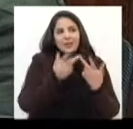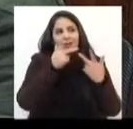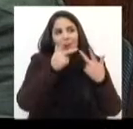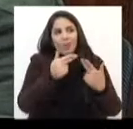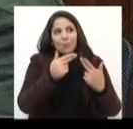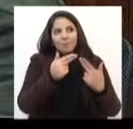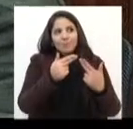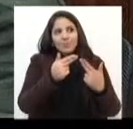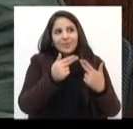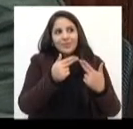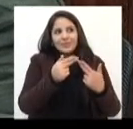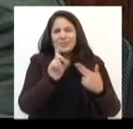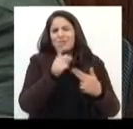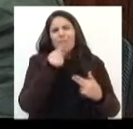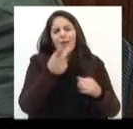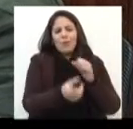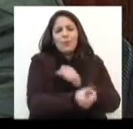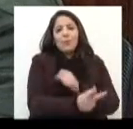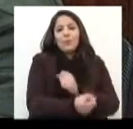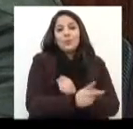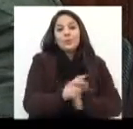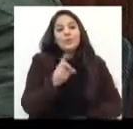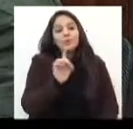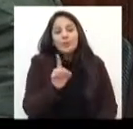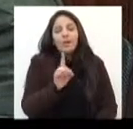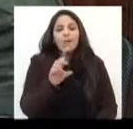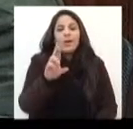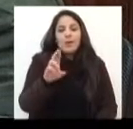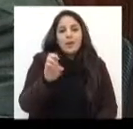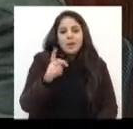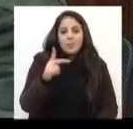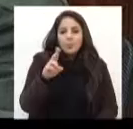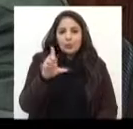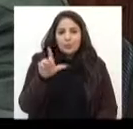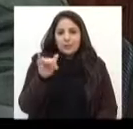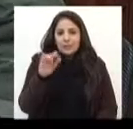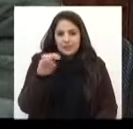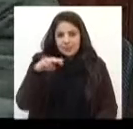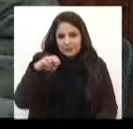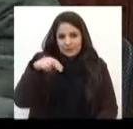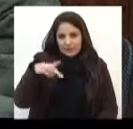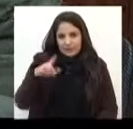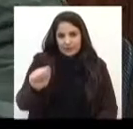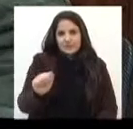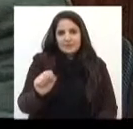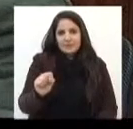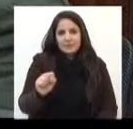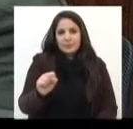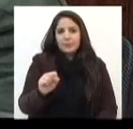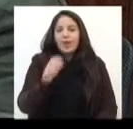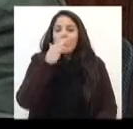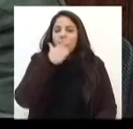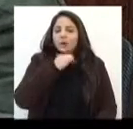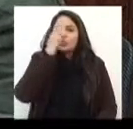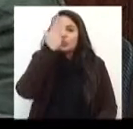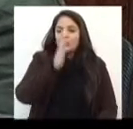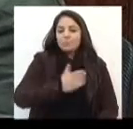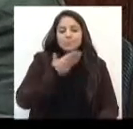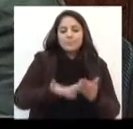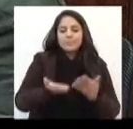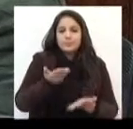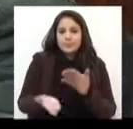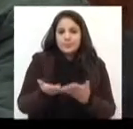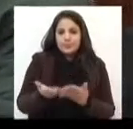de corruptas, com a sociedade brasileira e os mais variados. Então, me parece que o Brasil só vem perdendo nesses últimos